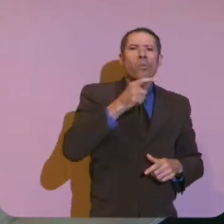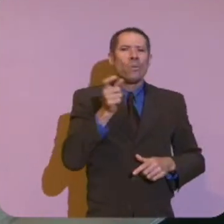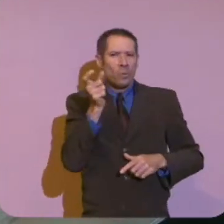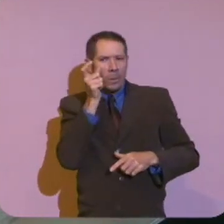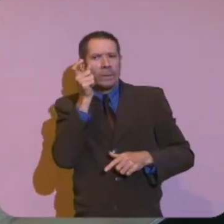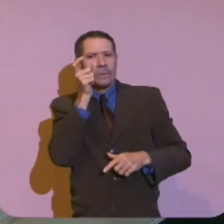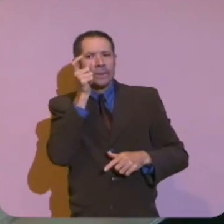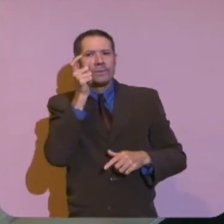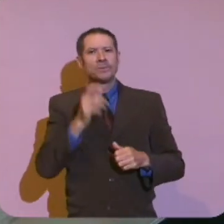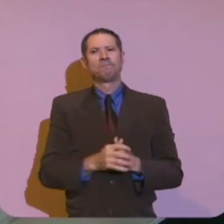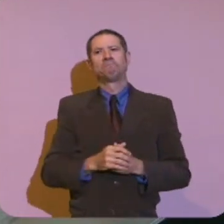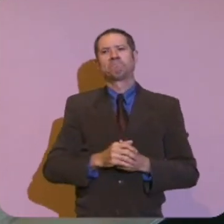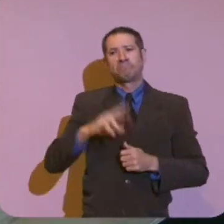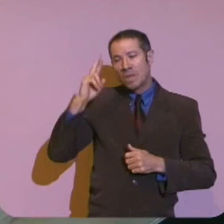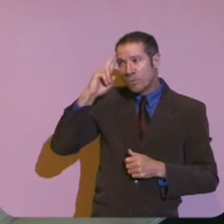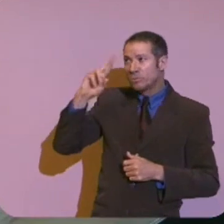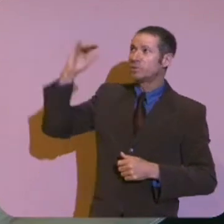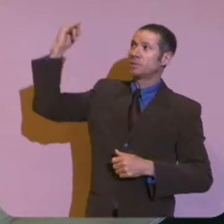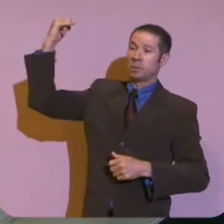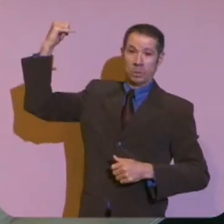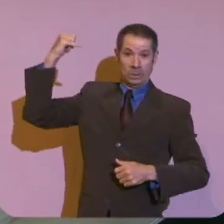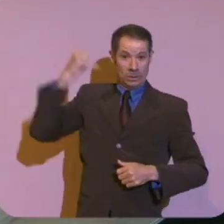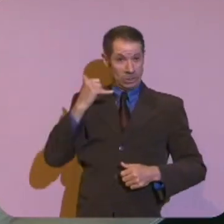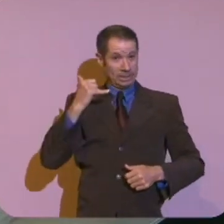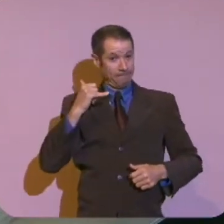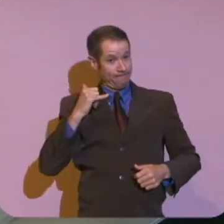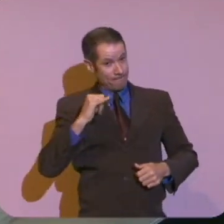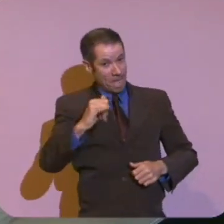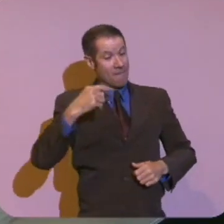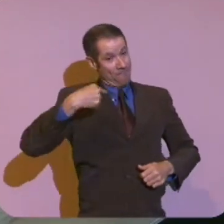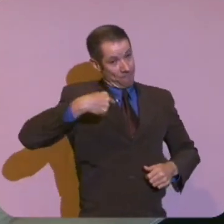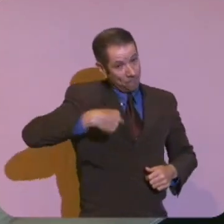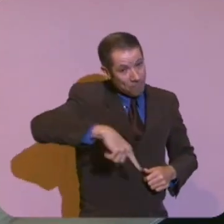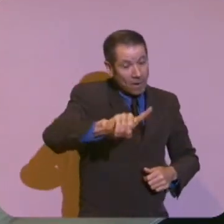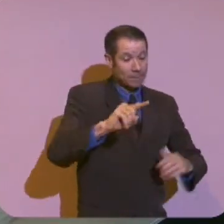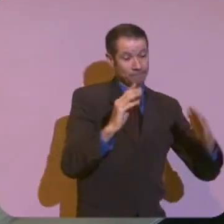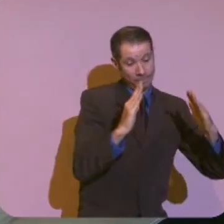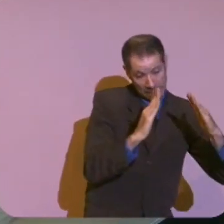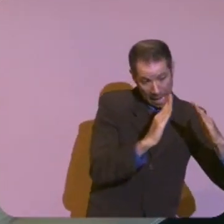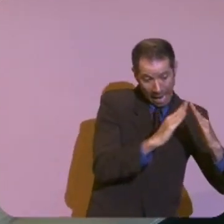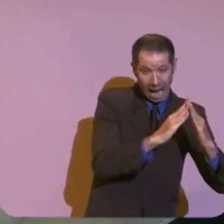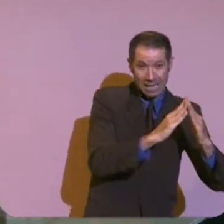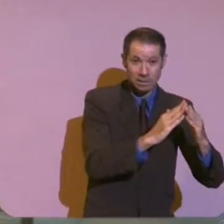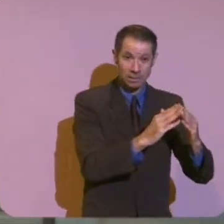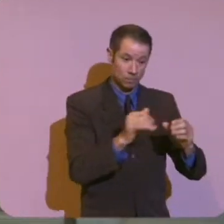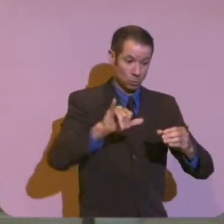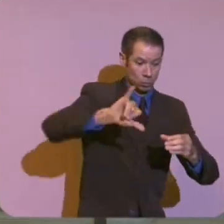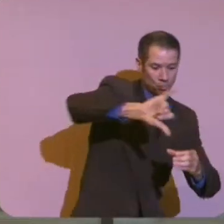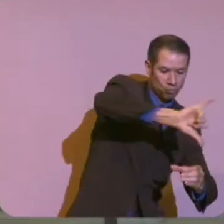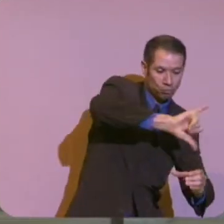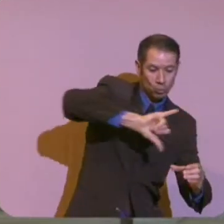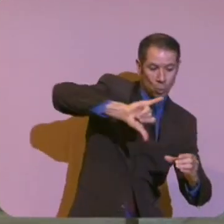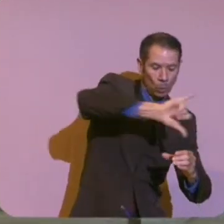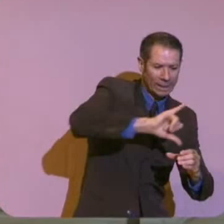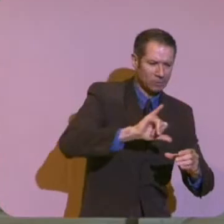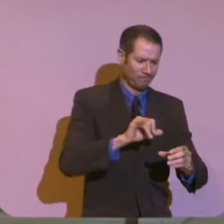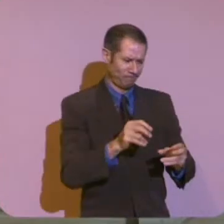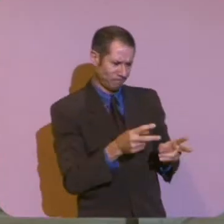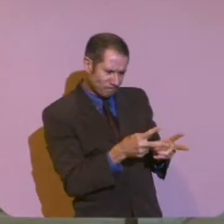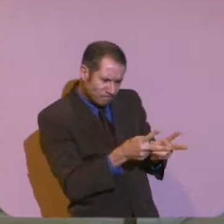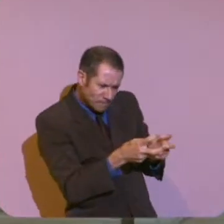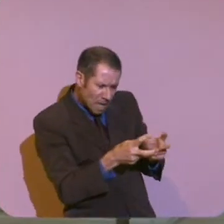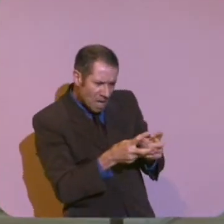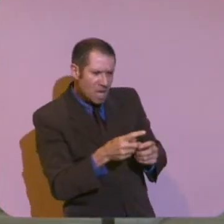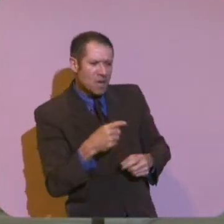interessante. E o Senhor disse para o profeta: olha, vai lá na casa do oleiro e vê ele trabalhar, e enquanto você